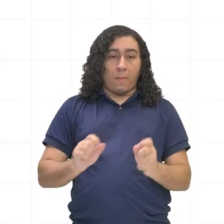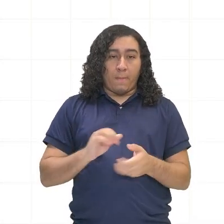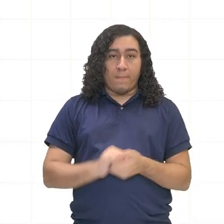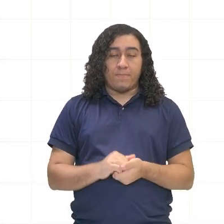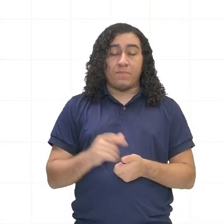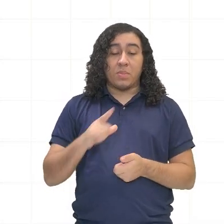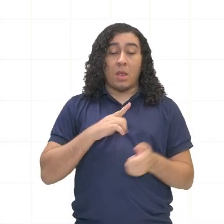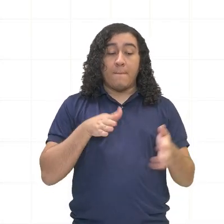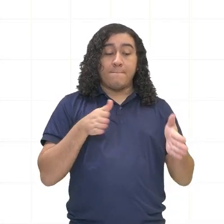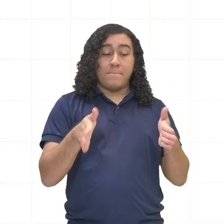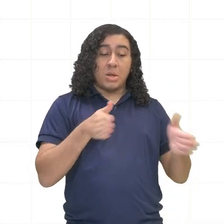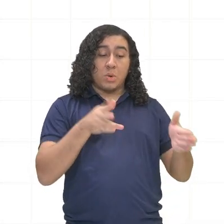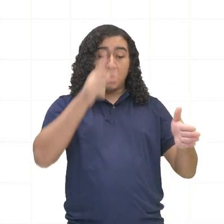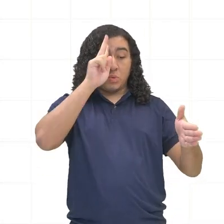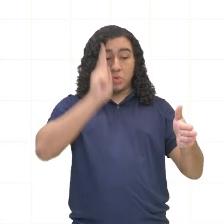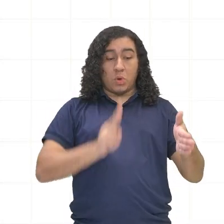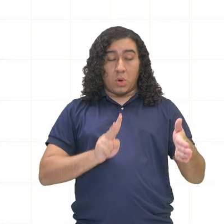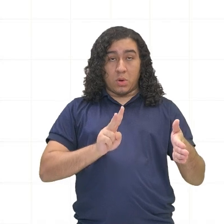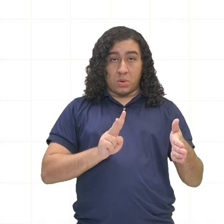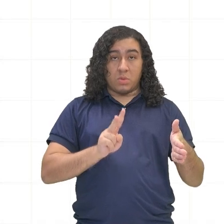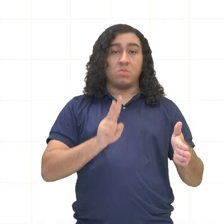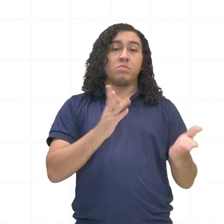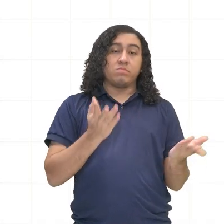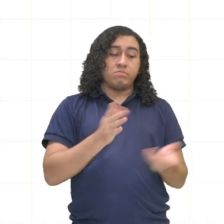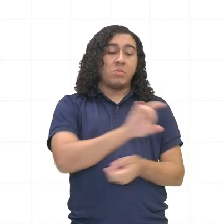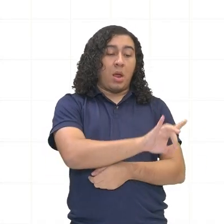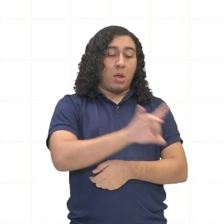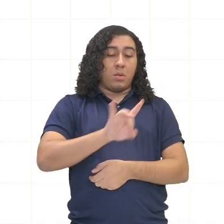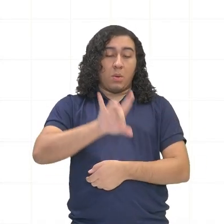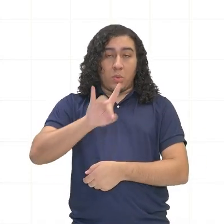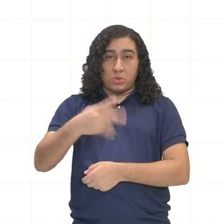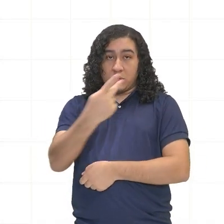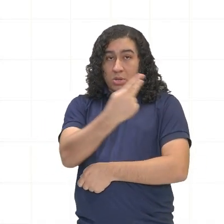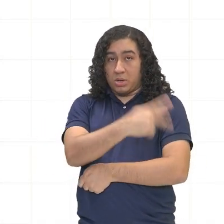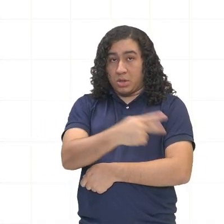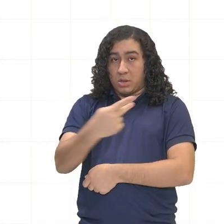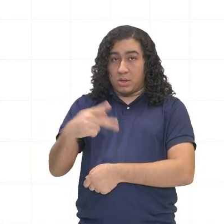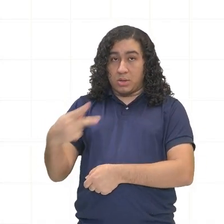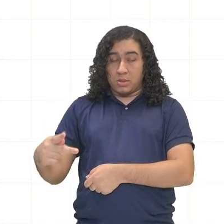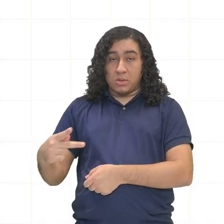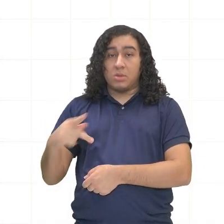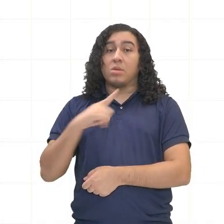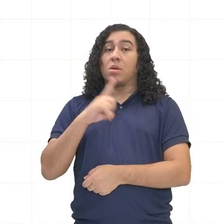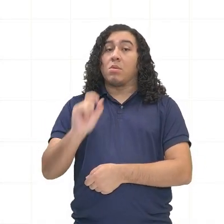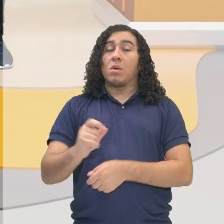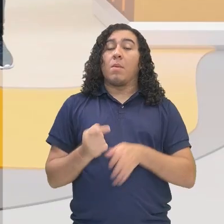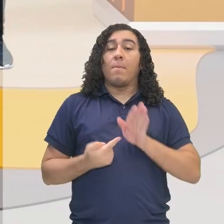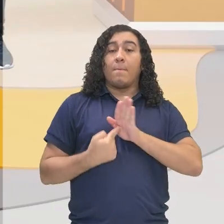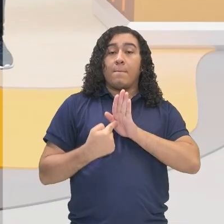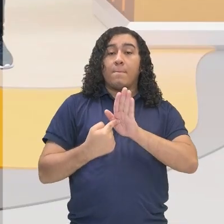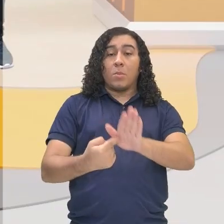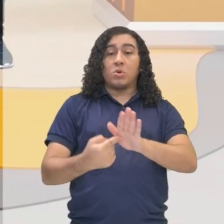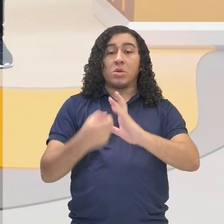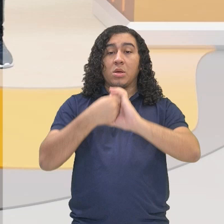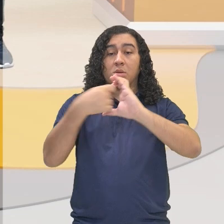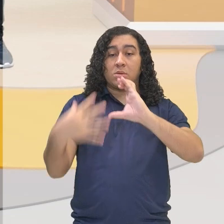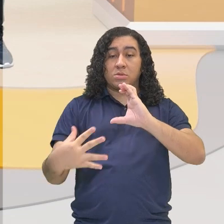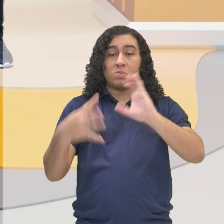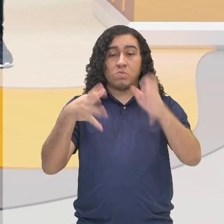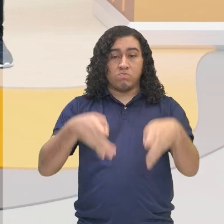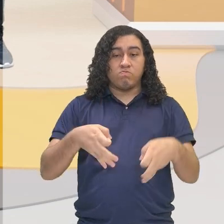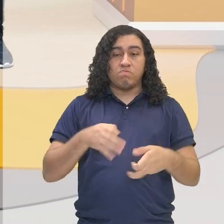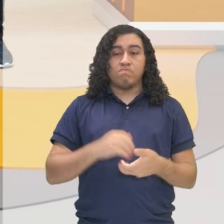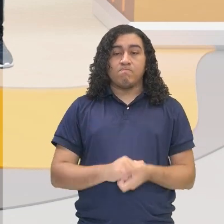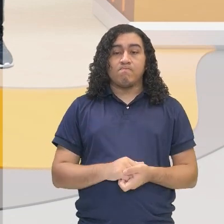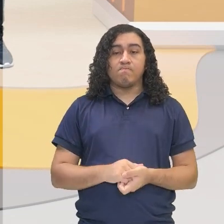da história na qual cada um desses períodos apresenta as suas características. Como a